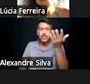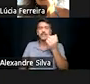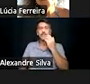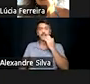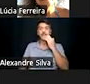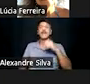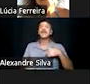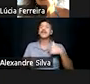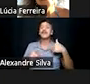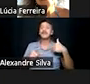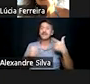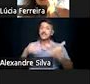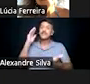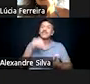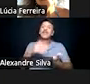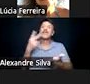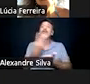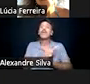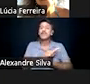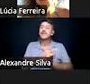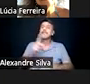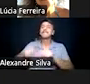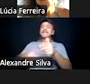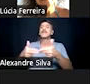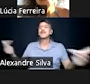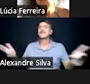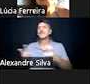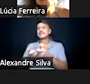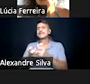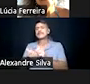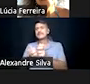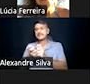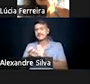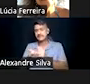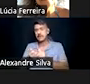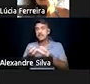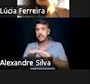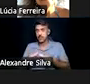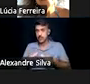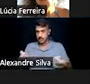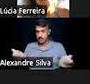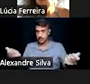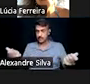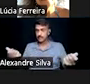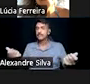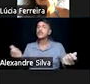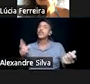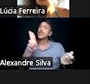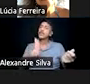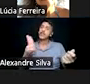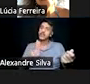das contas, esse material ele é triturado, moído e utilizado